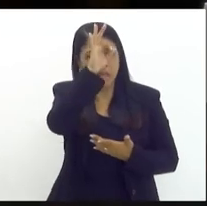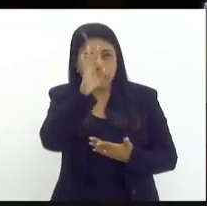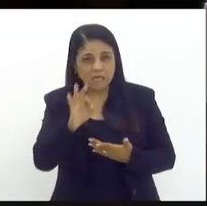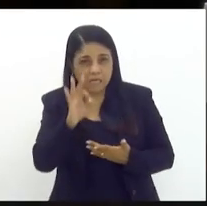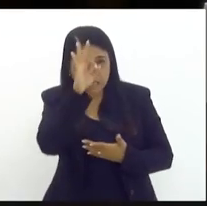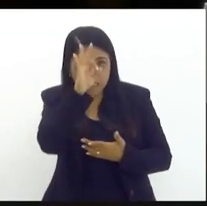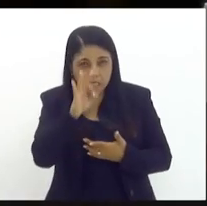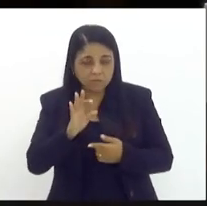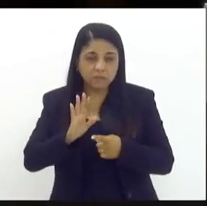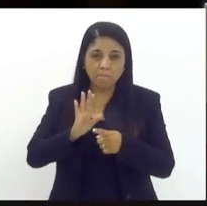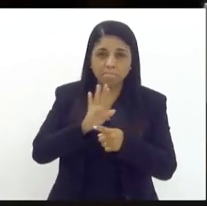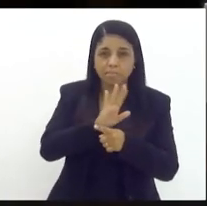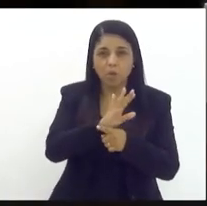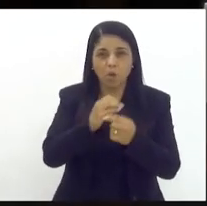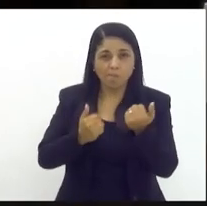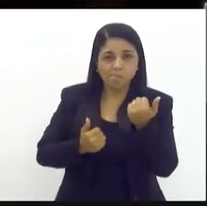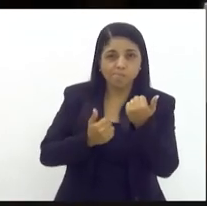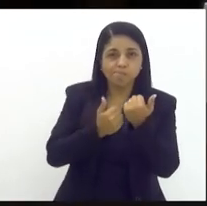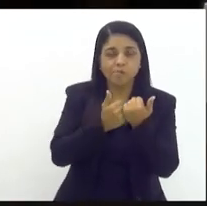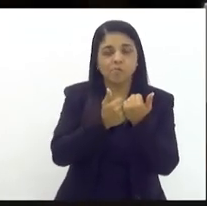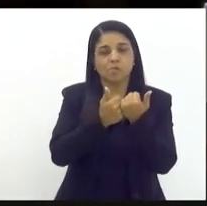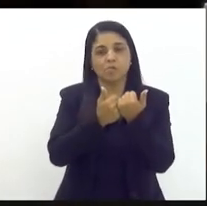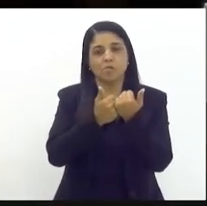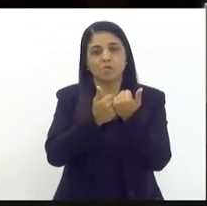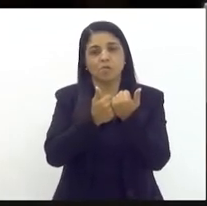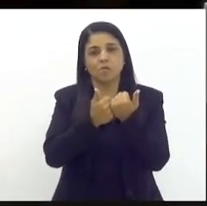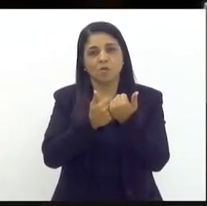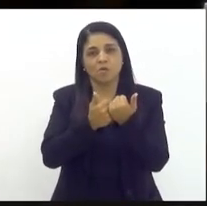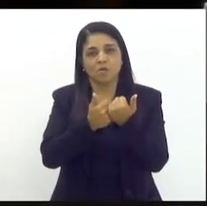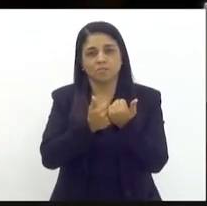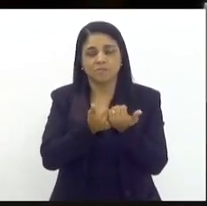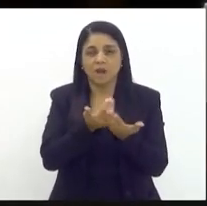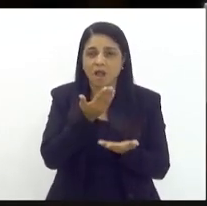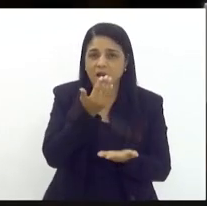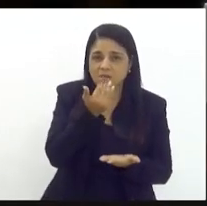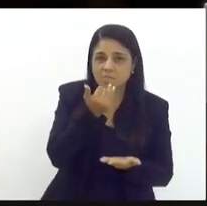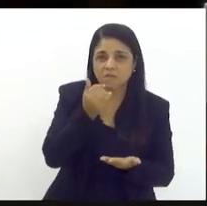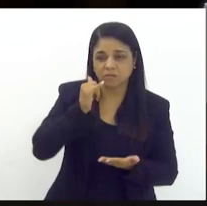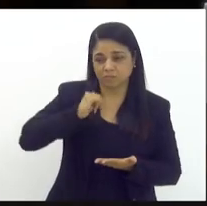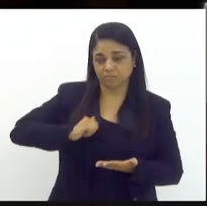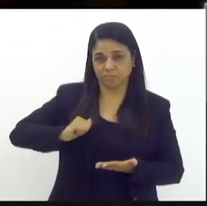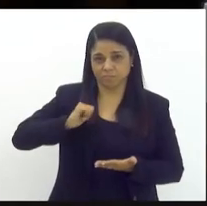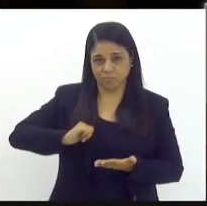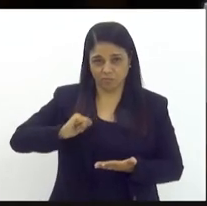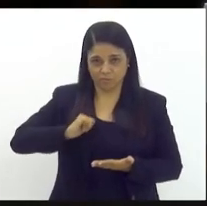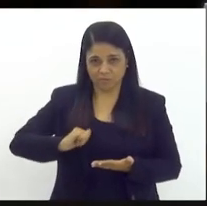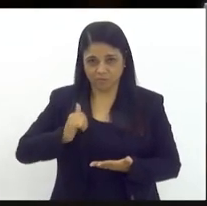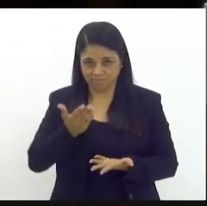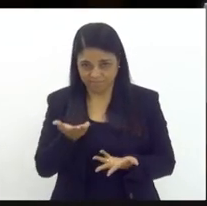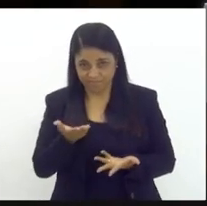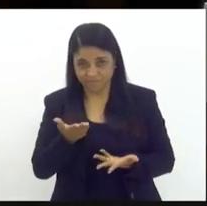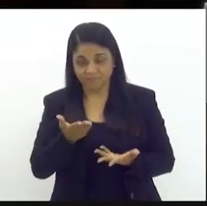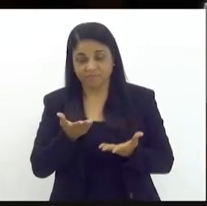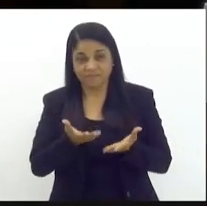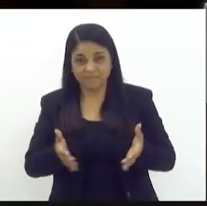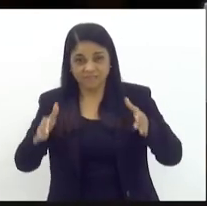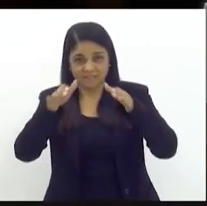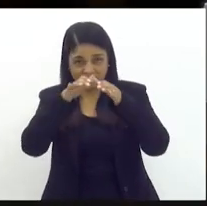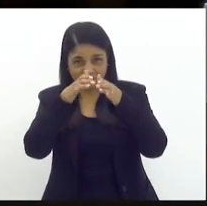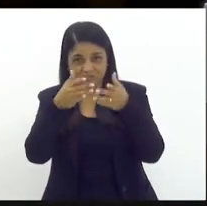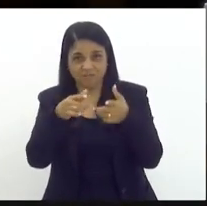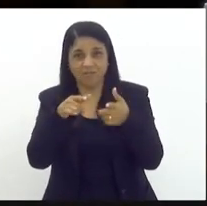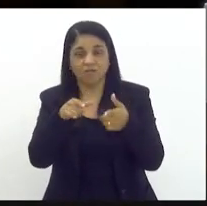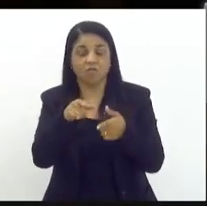beneficiária desonerações ou isenções para alimentos da cesta básica porque a política de tributação indireta como